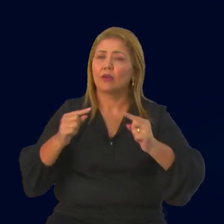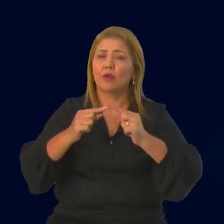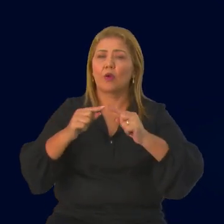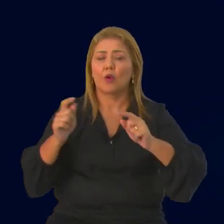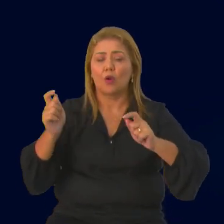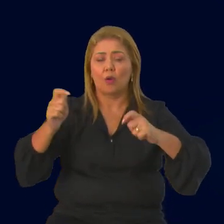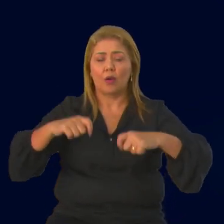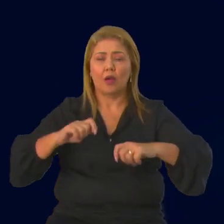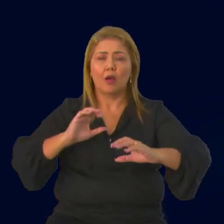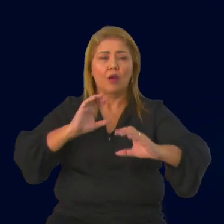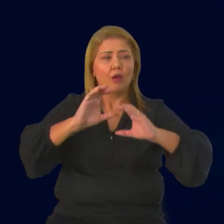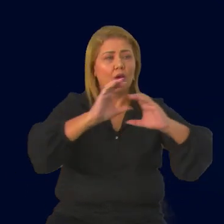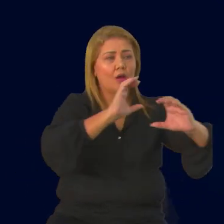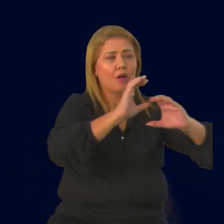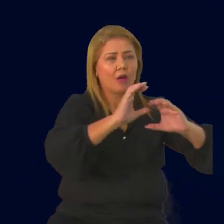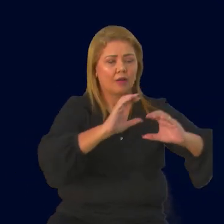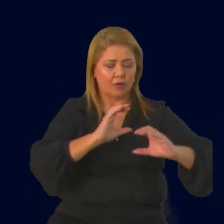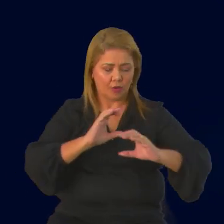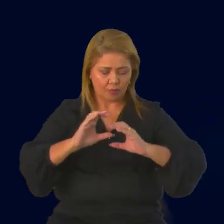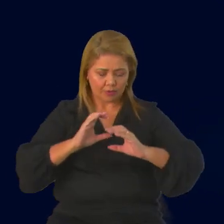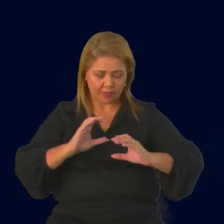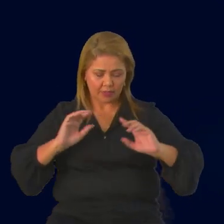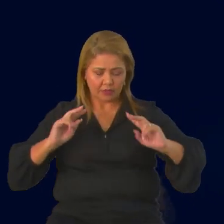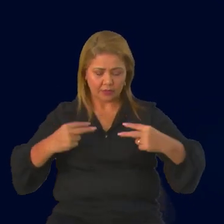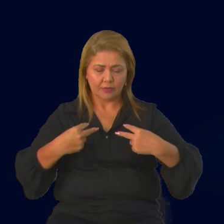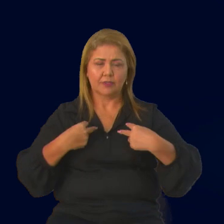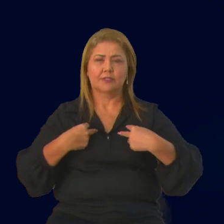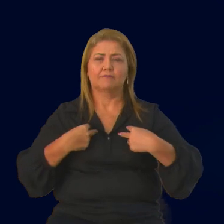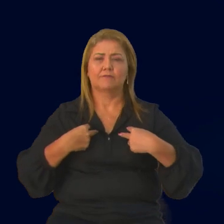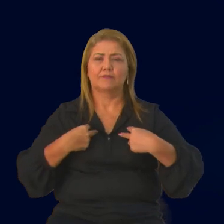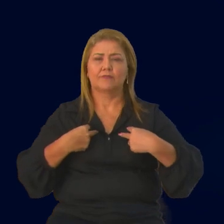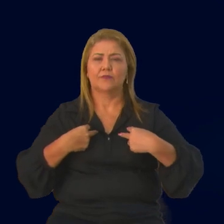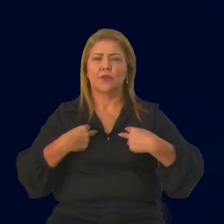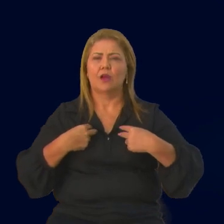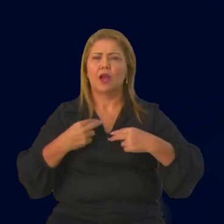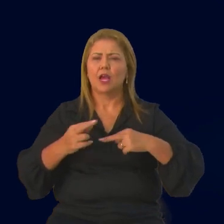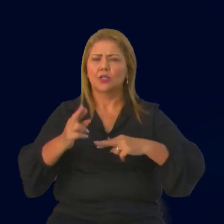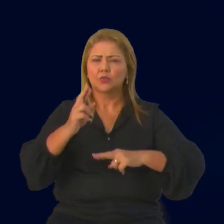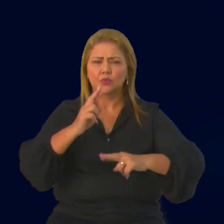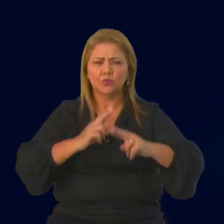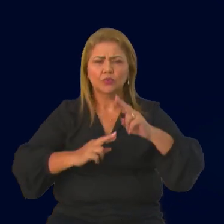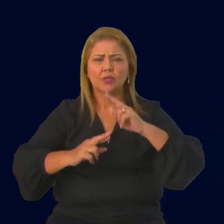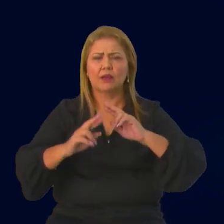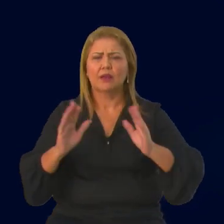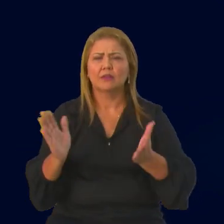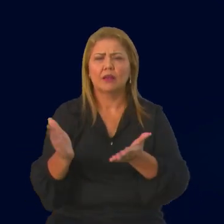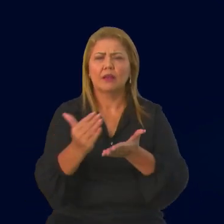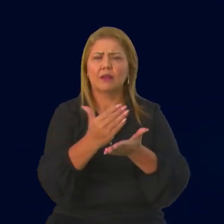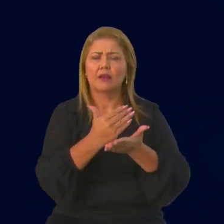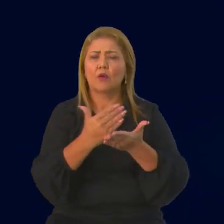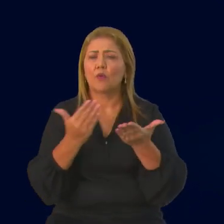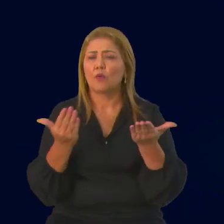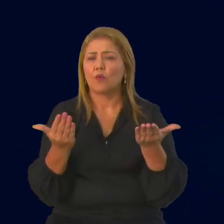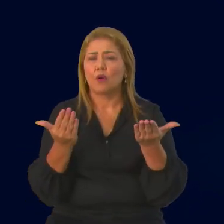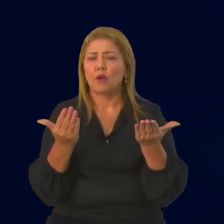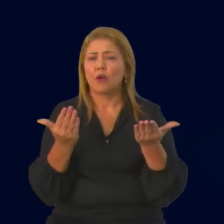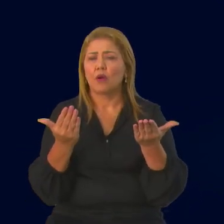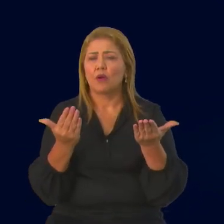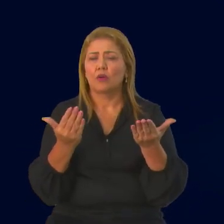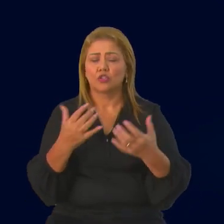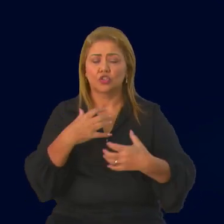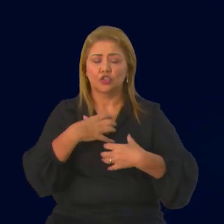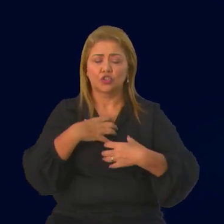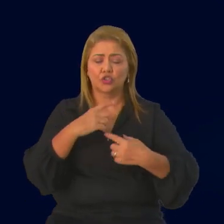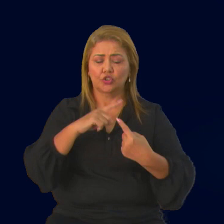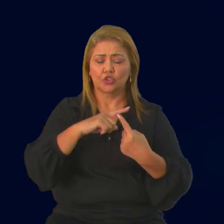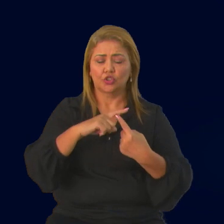outros e conosco. Que resultados nós estamos colhendo com a nossa forma de